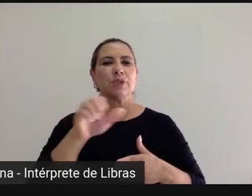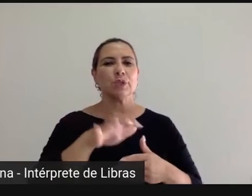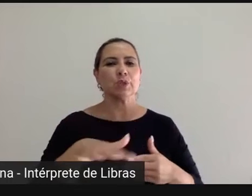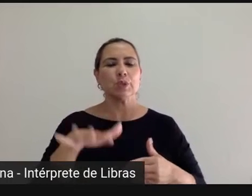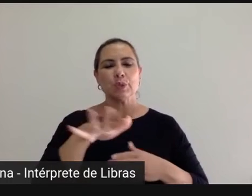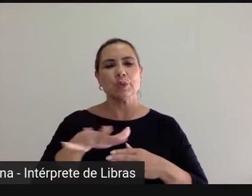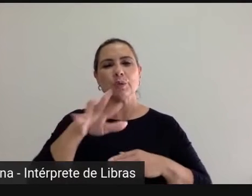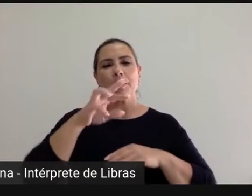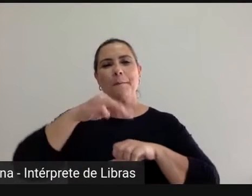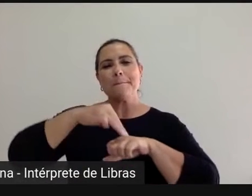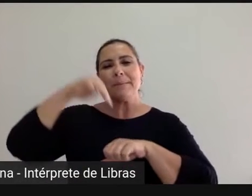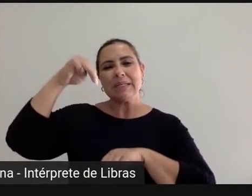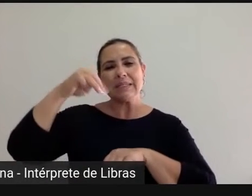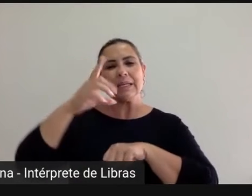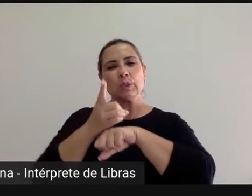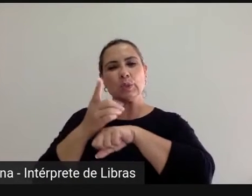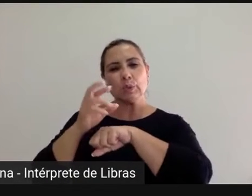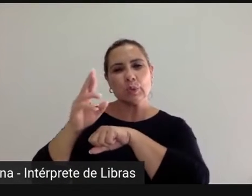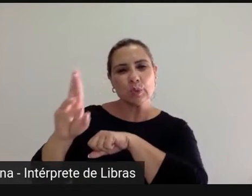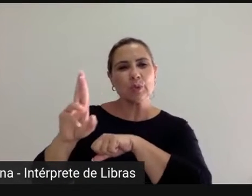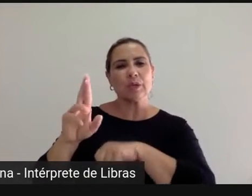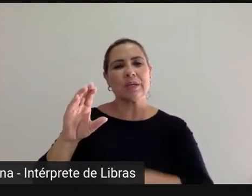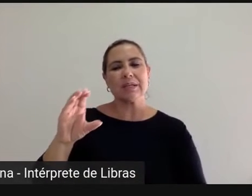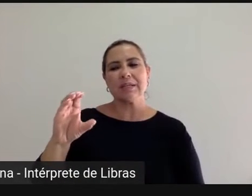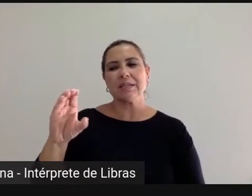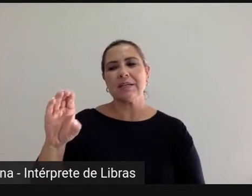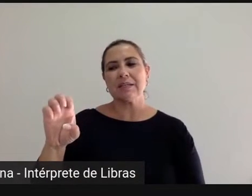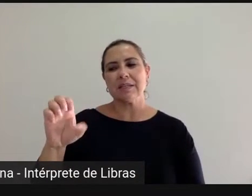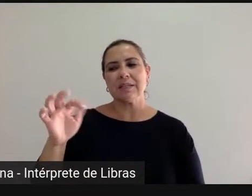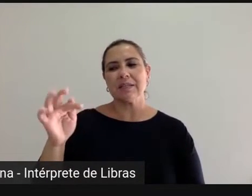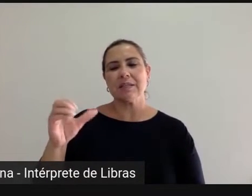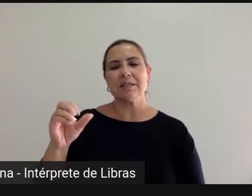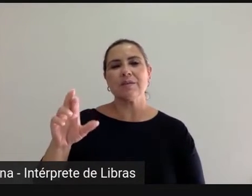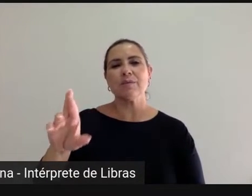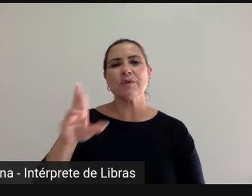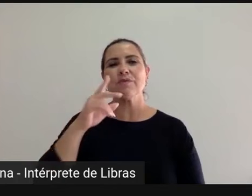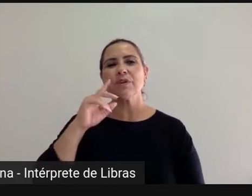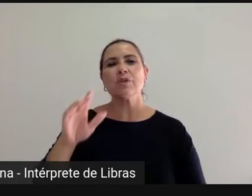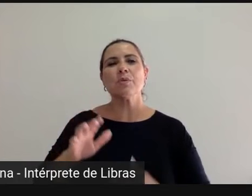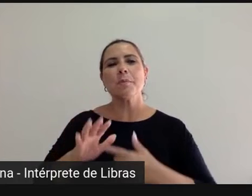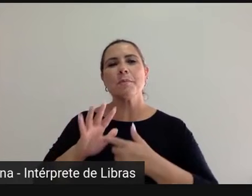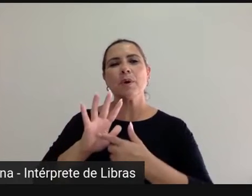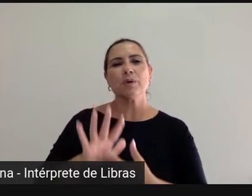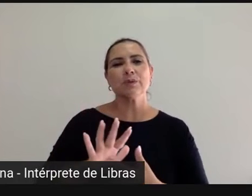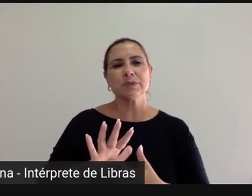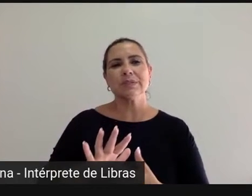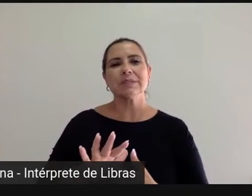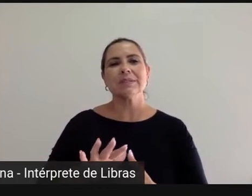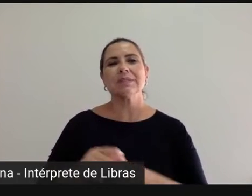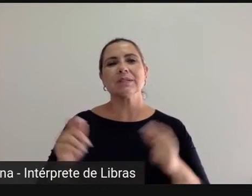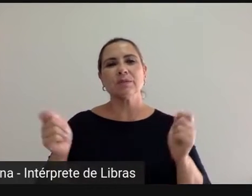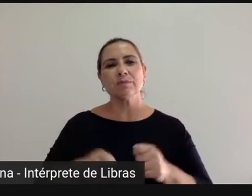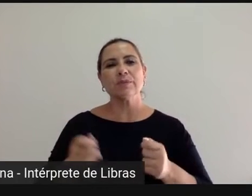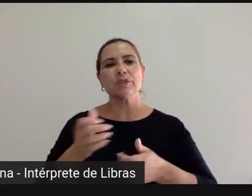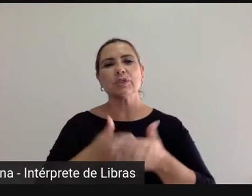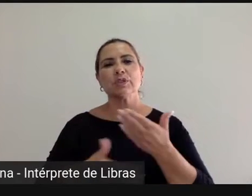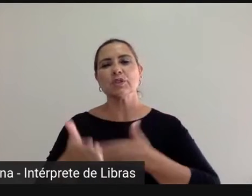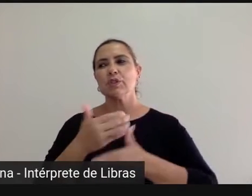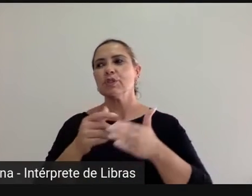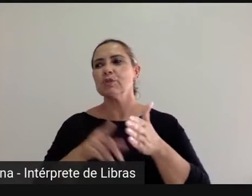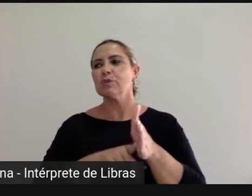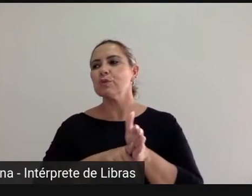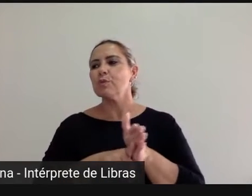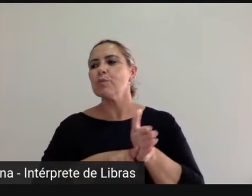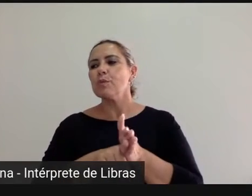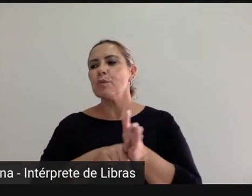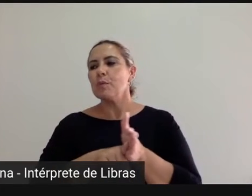mestrados e dos doutorados do CEFOR. São estudos interessantíssimos e mostram cabalmente, com dados, com estatísticas. Posso citar